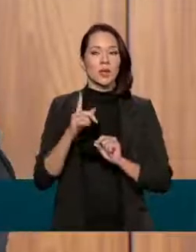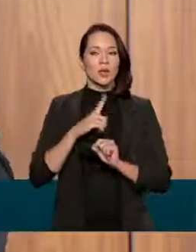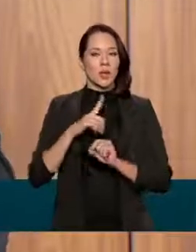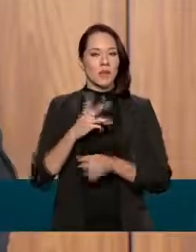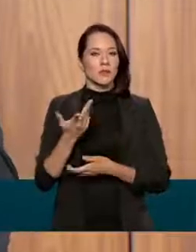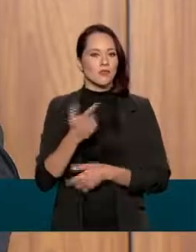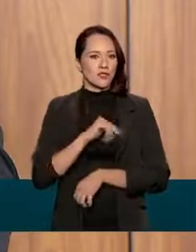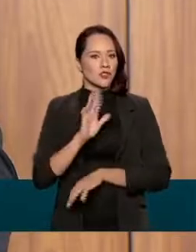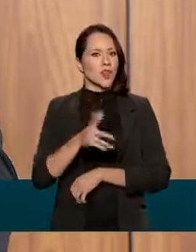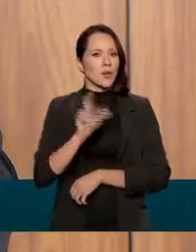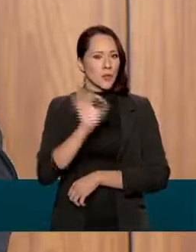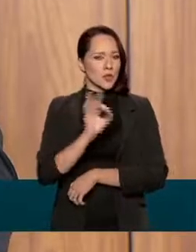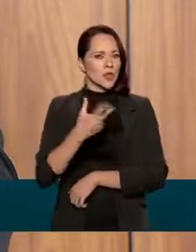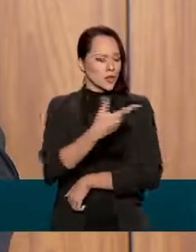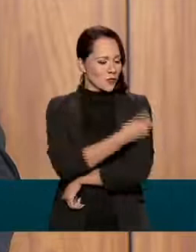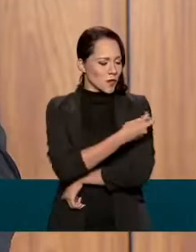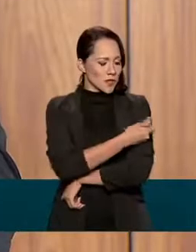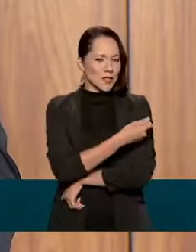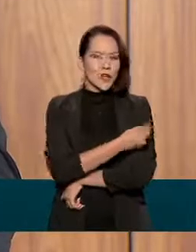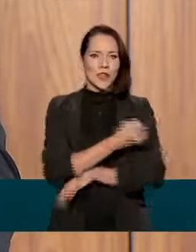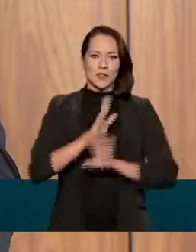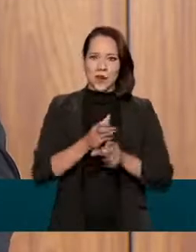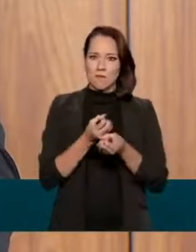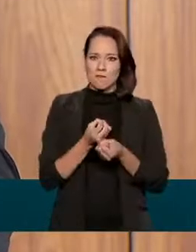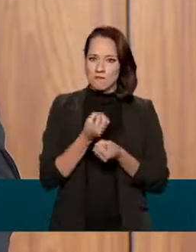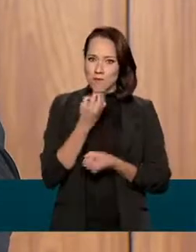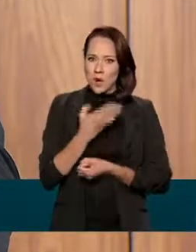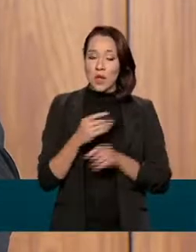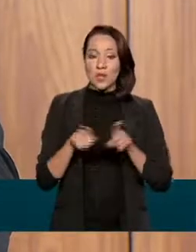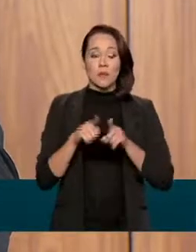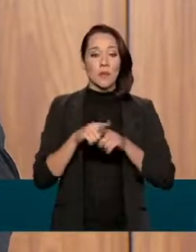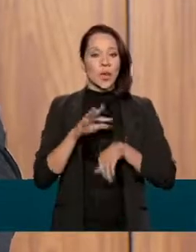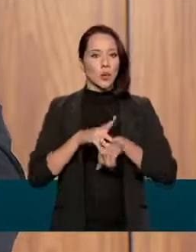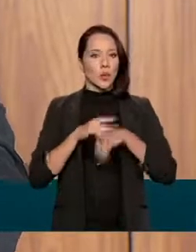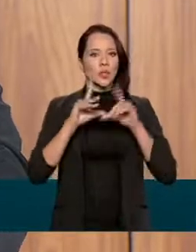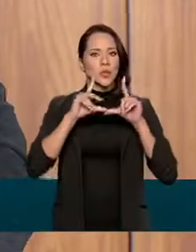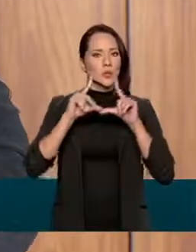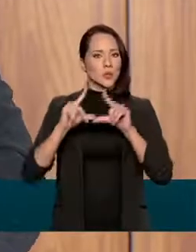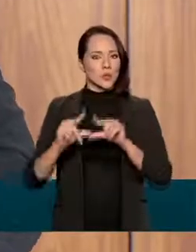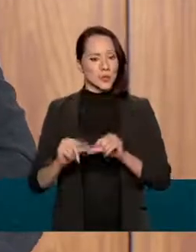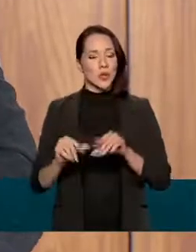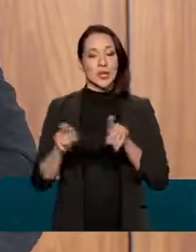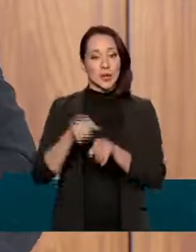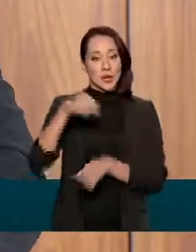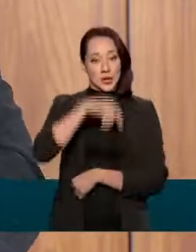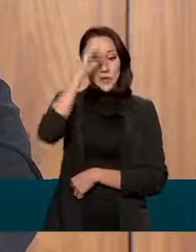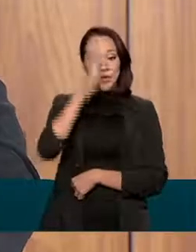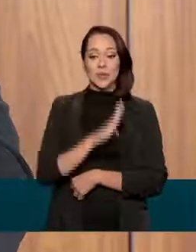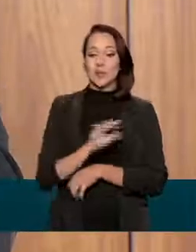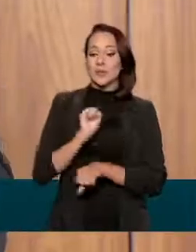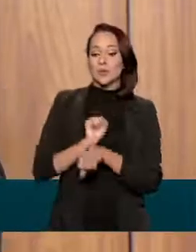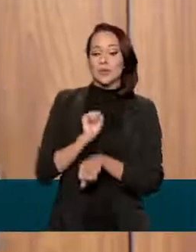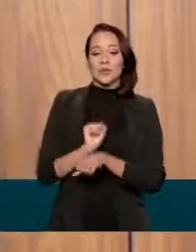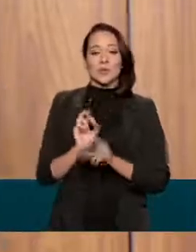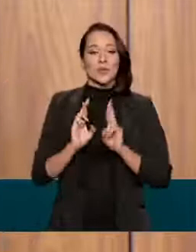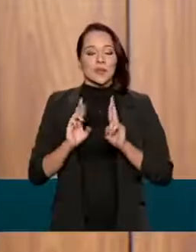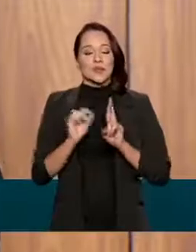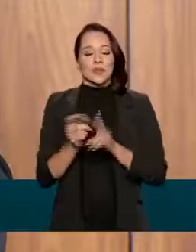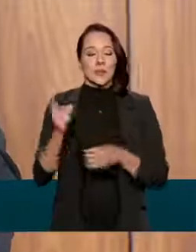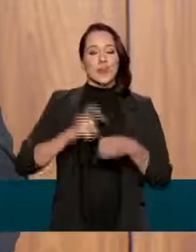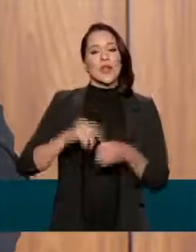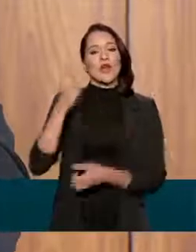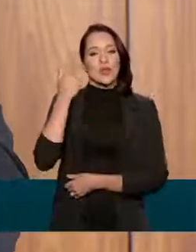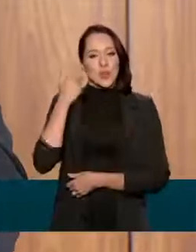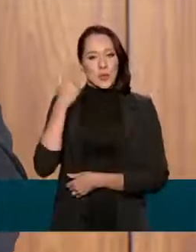imunização onde a doença Tenha regredido também assim como no Brasil nós esperamos brevemente voltar à